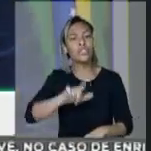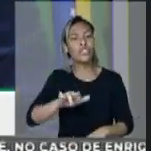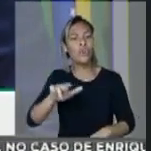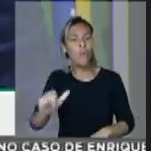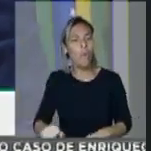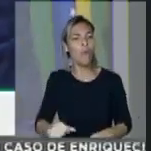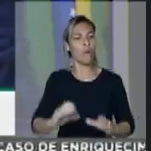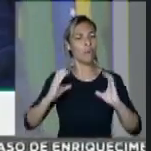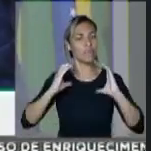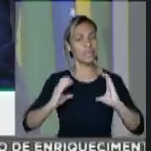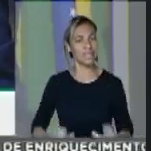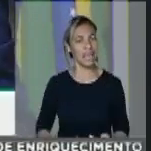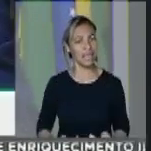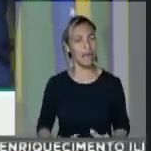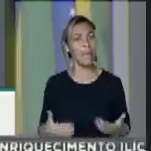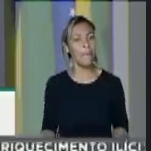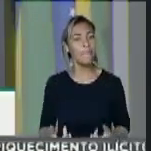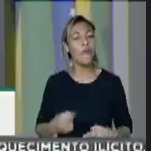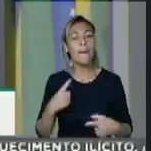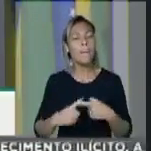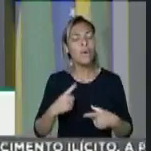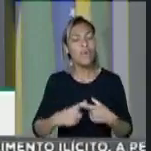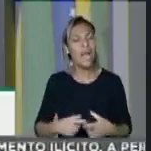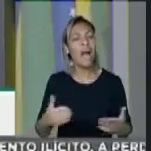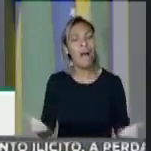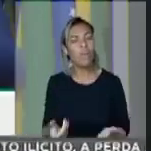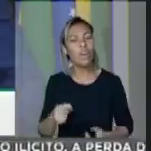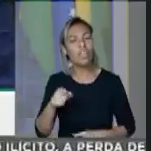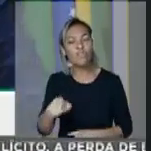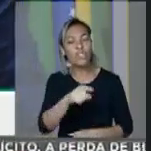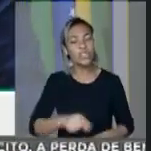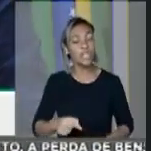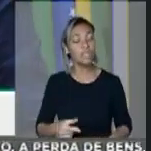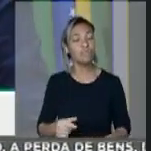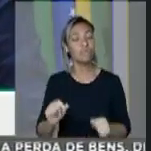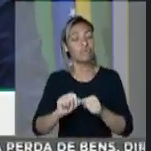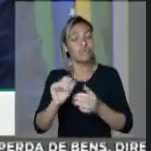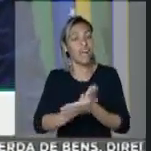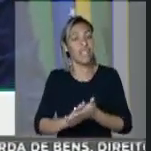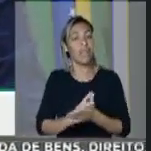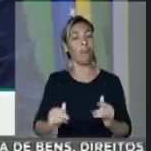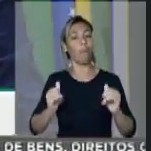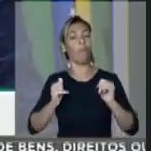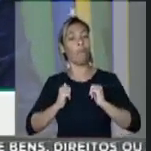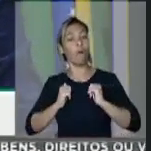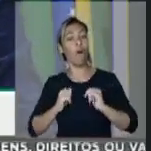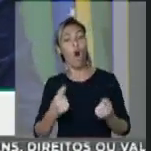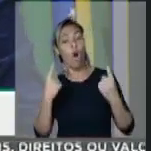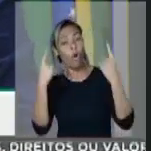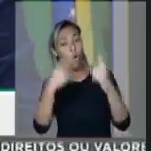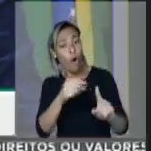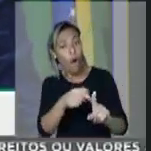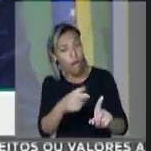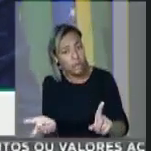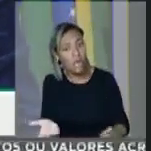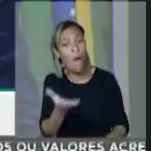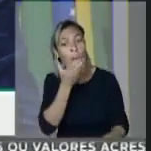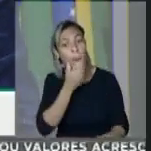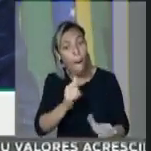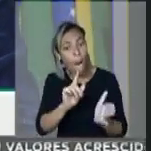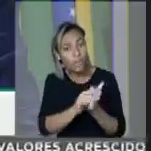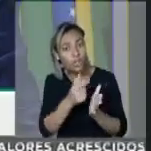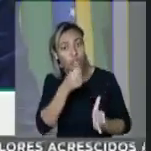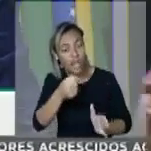Lula como cidadão. Por que agora vocês não se manifestam contra a atitude de